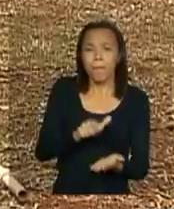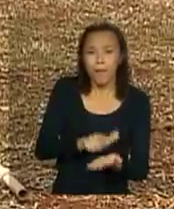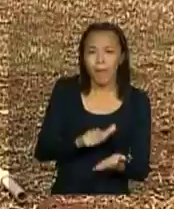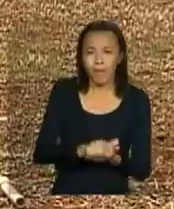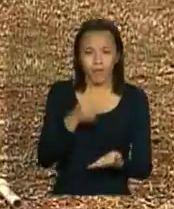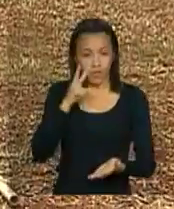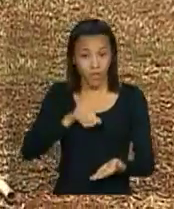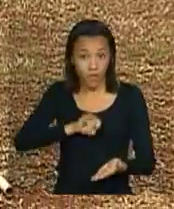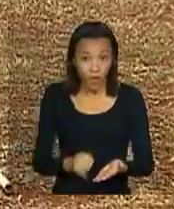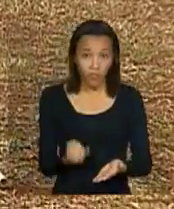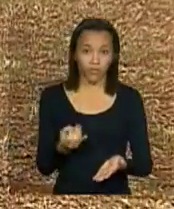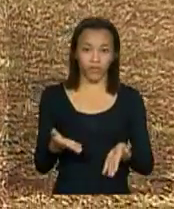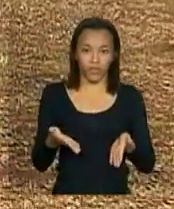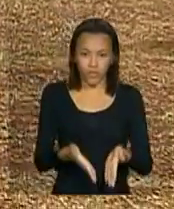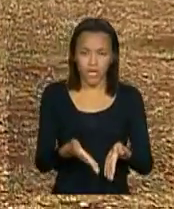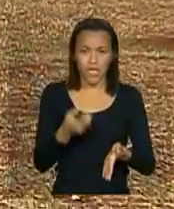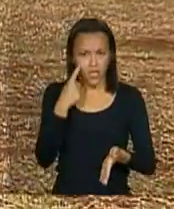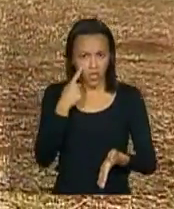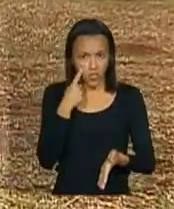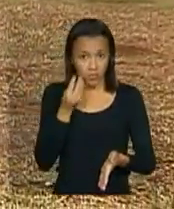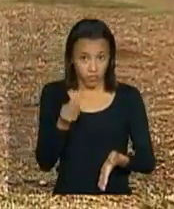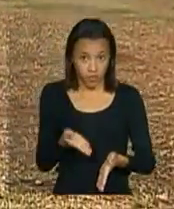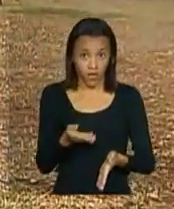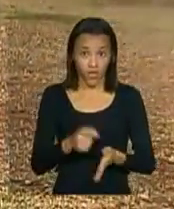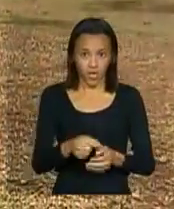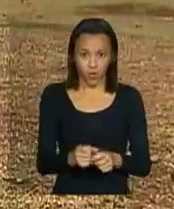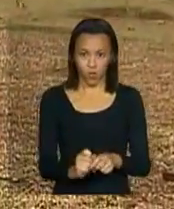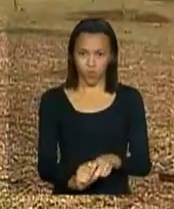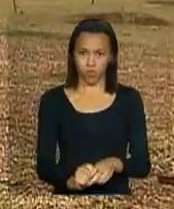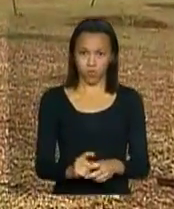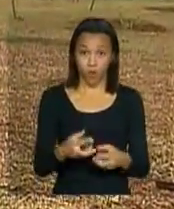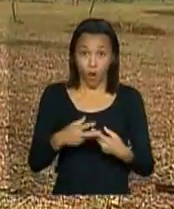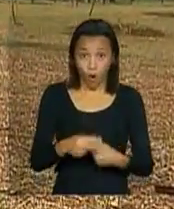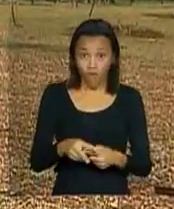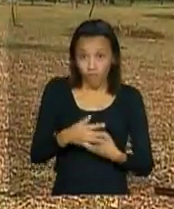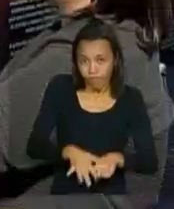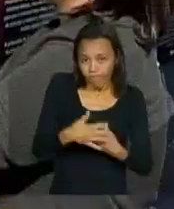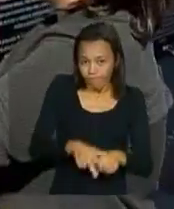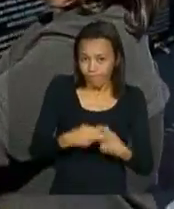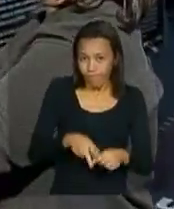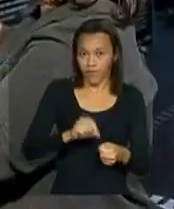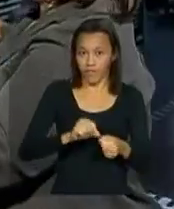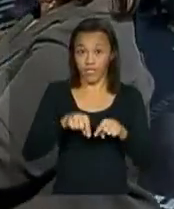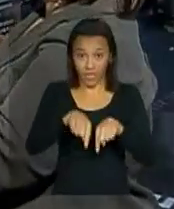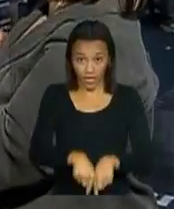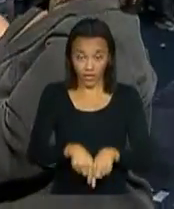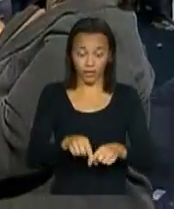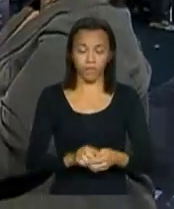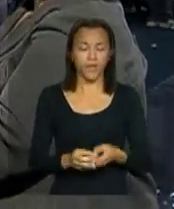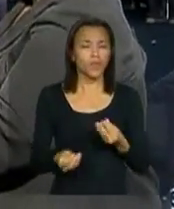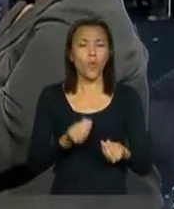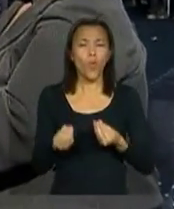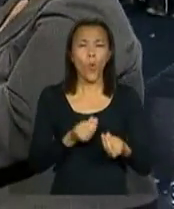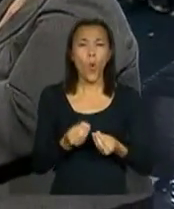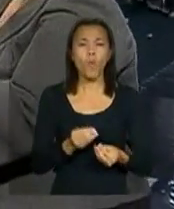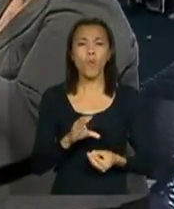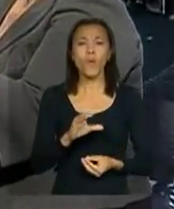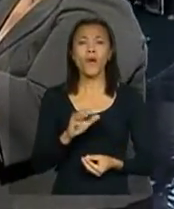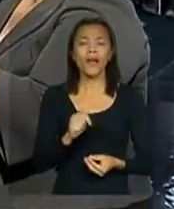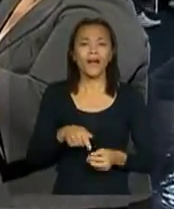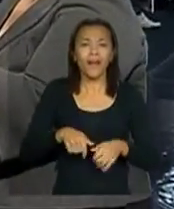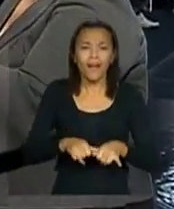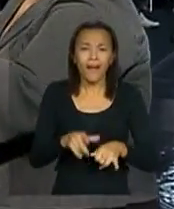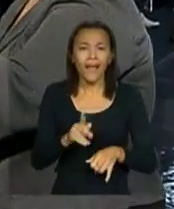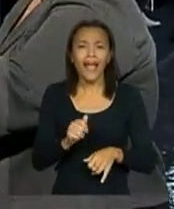de materiais. E a gente monta esse foguete numa oficina aqui no stand. E no caso, o carrinho movido a balão, como é